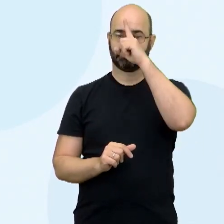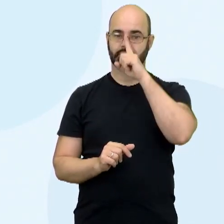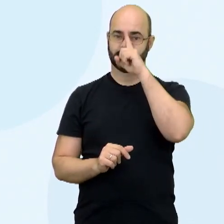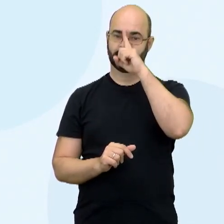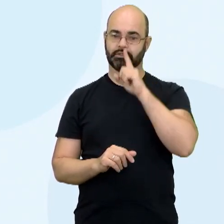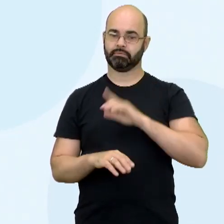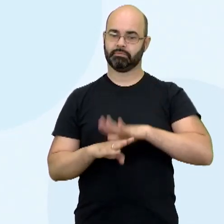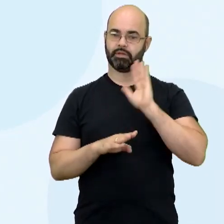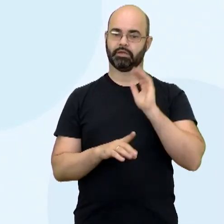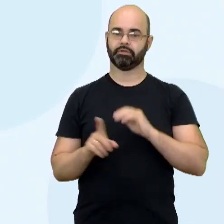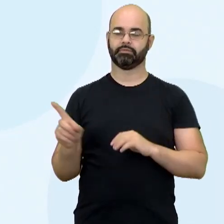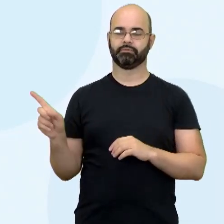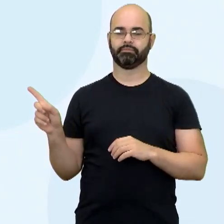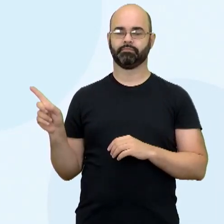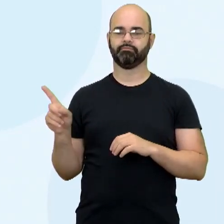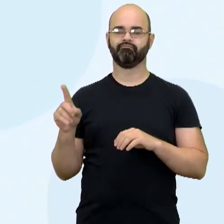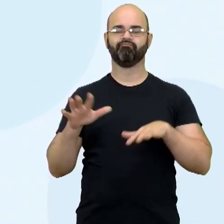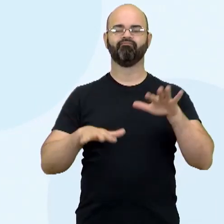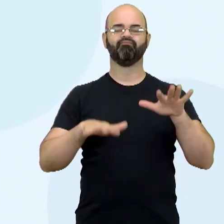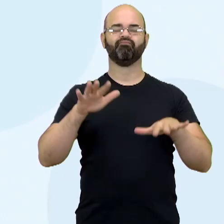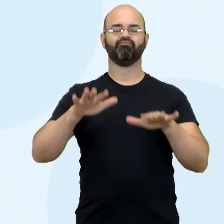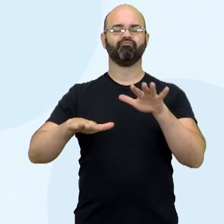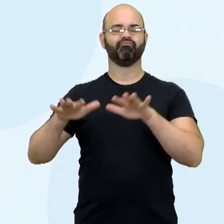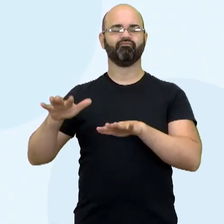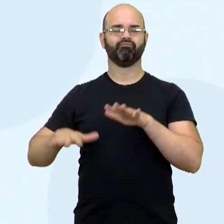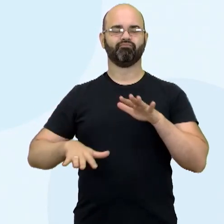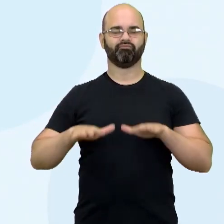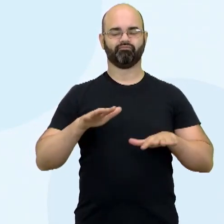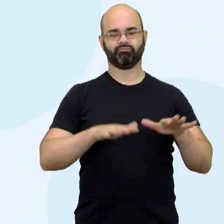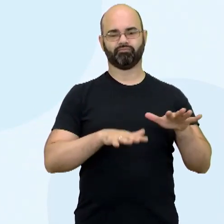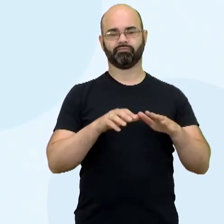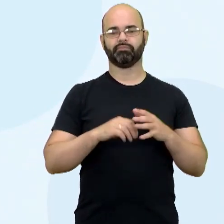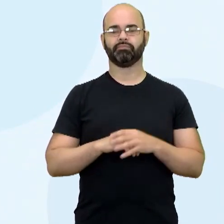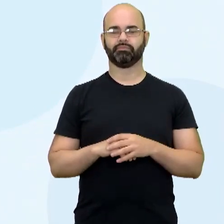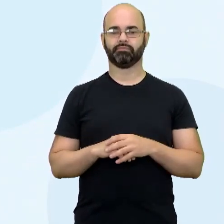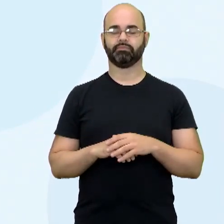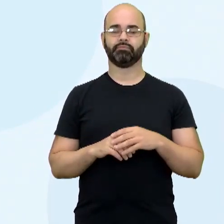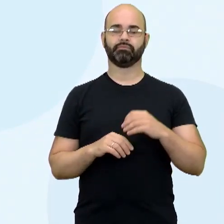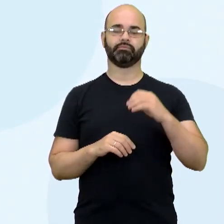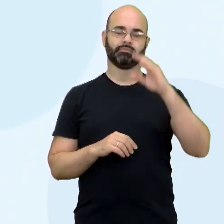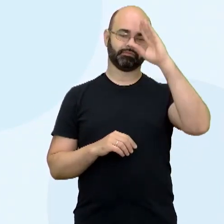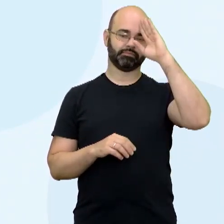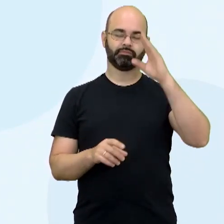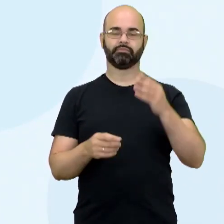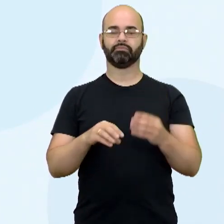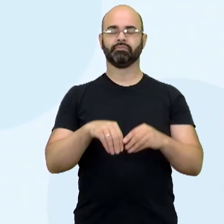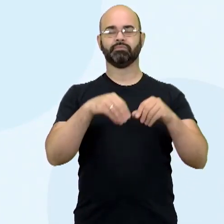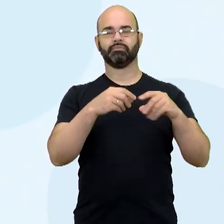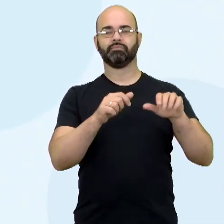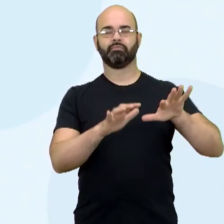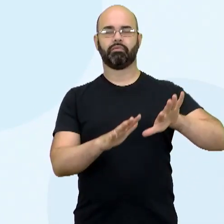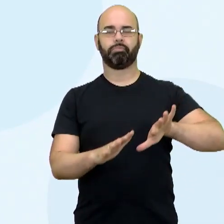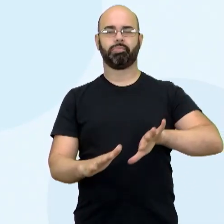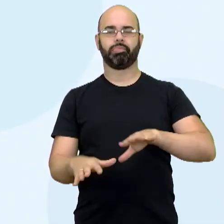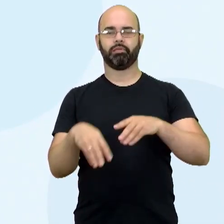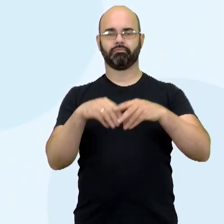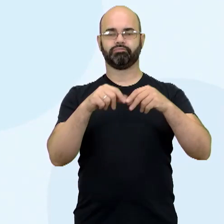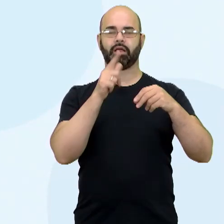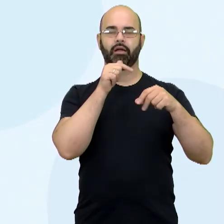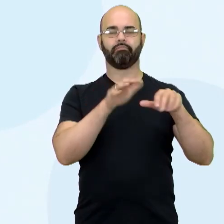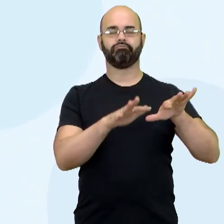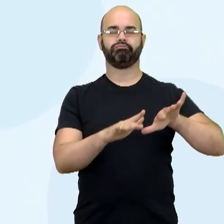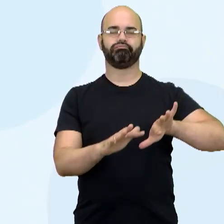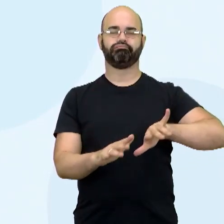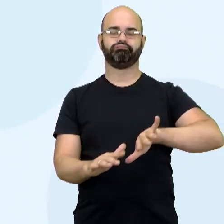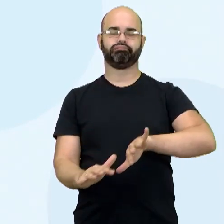alta. Então até a gente tem uma variação aí, né, do processo do solo contra a questão aí da erosão hídrica, né? Lembrando, né,